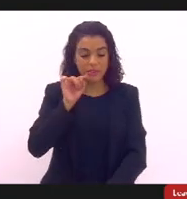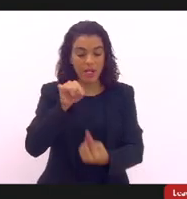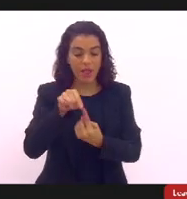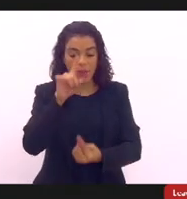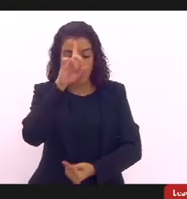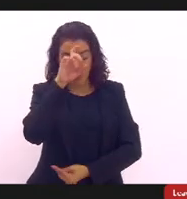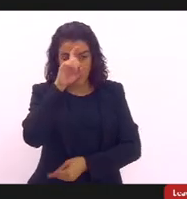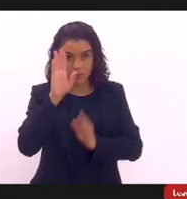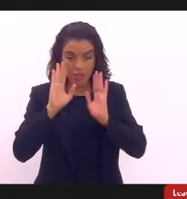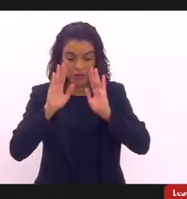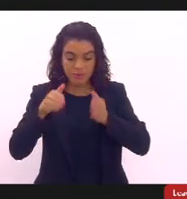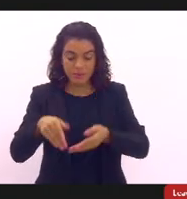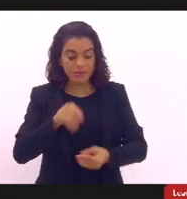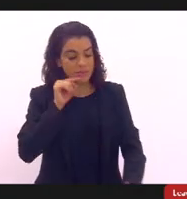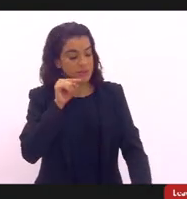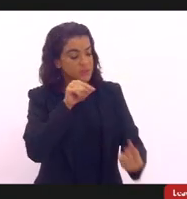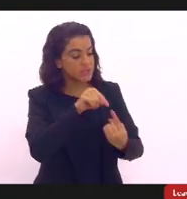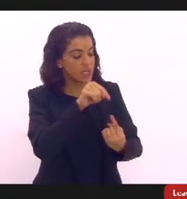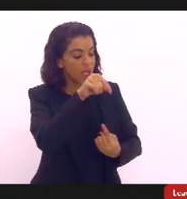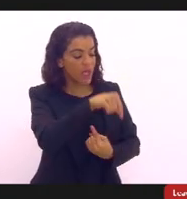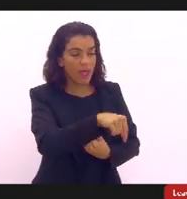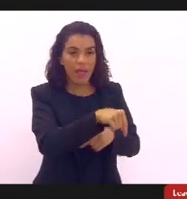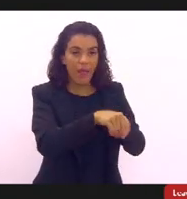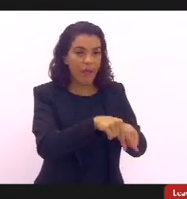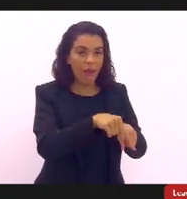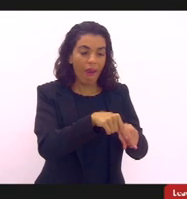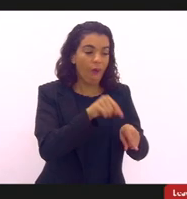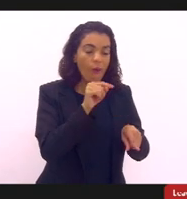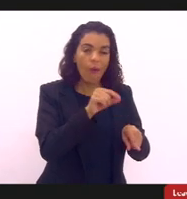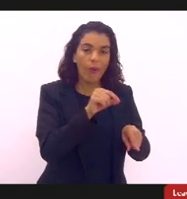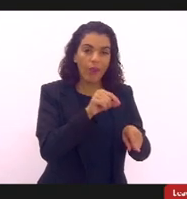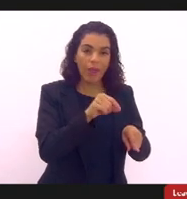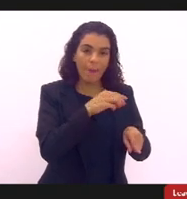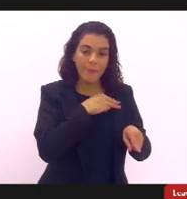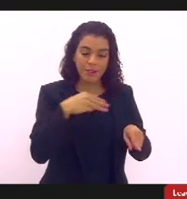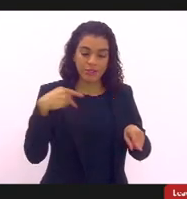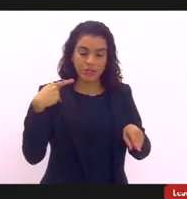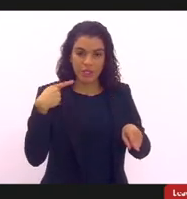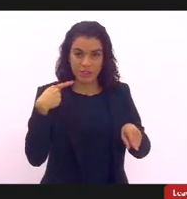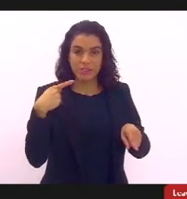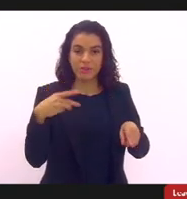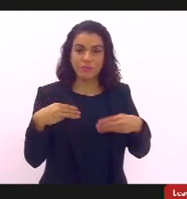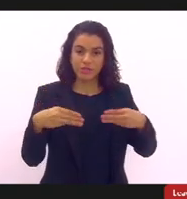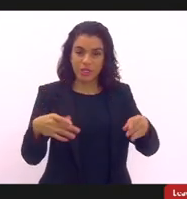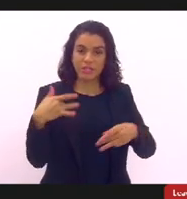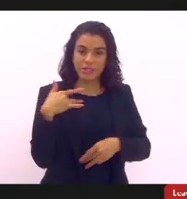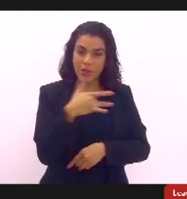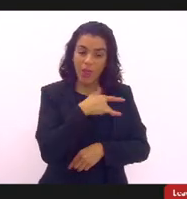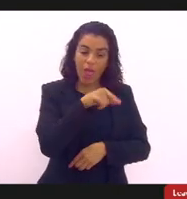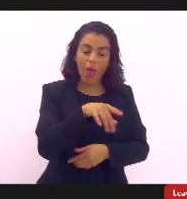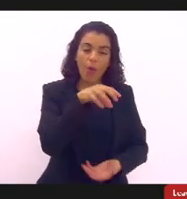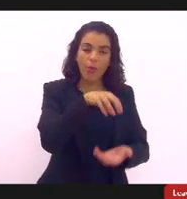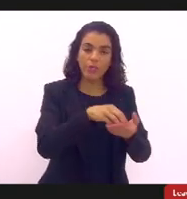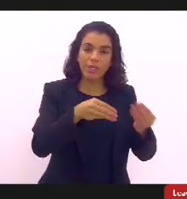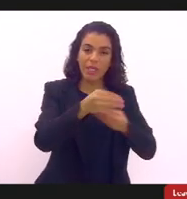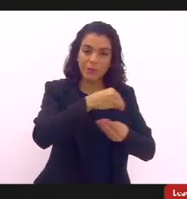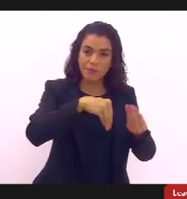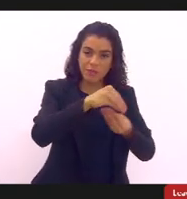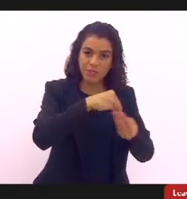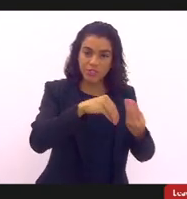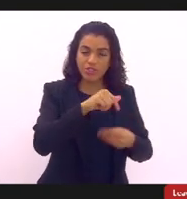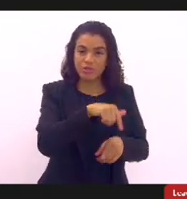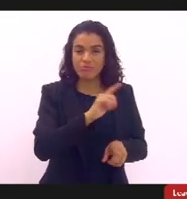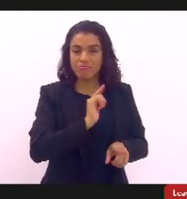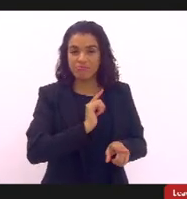hospital especializado, se ela pode ser entendida pelo Ministério de Saúde como uma unidade mista, né? Porque ela tem